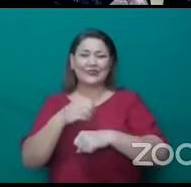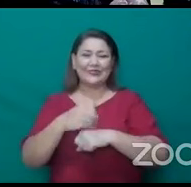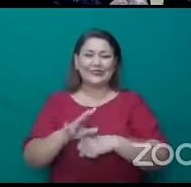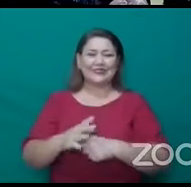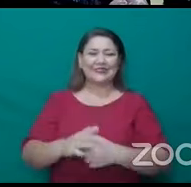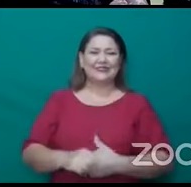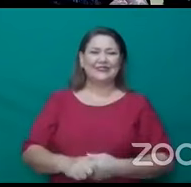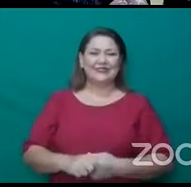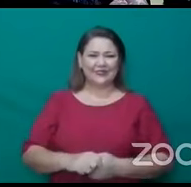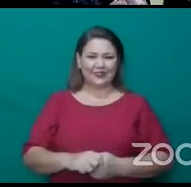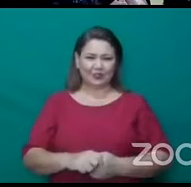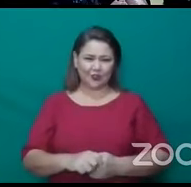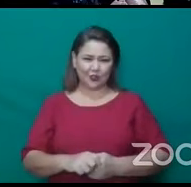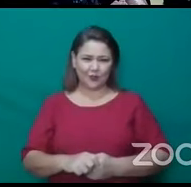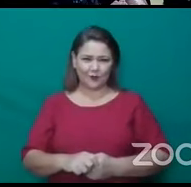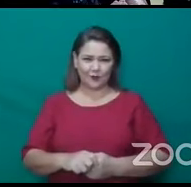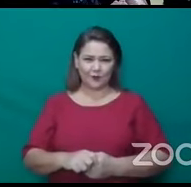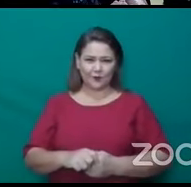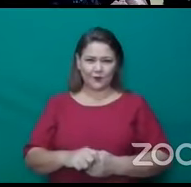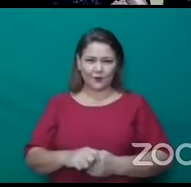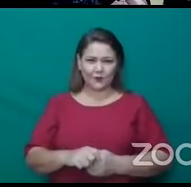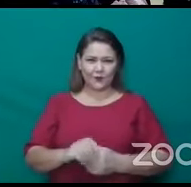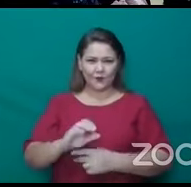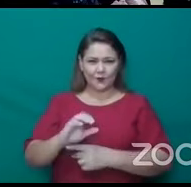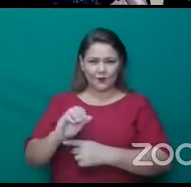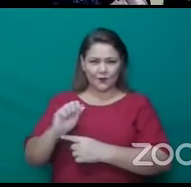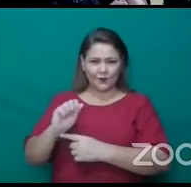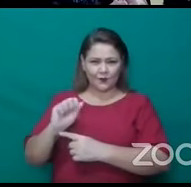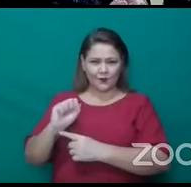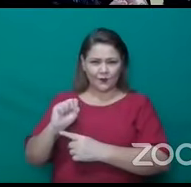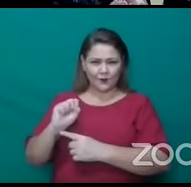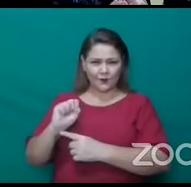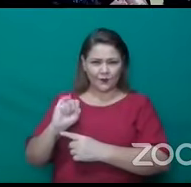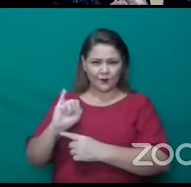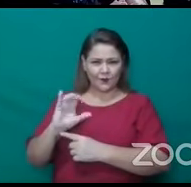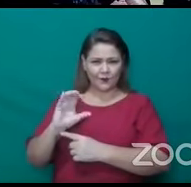da história. Ó, e, Então. ó, o Cássio de Jesus Mota está dizendo que